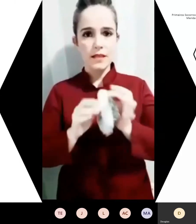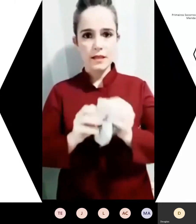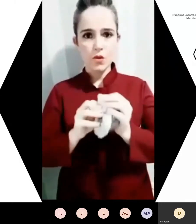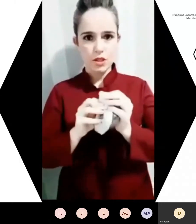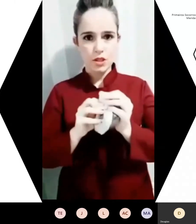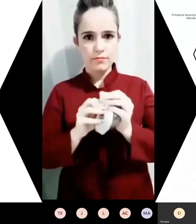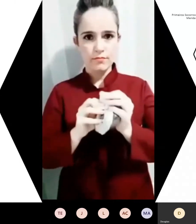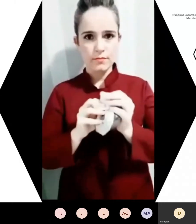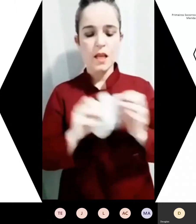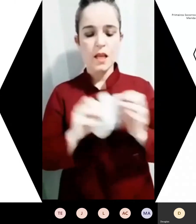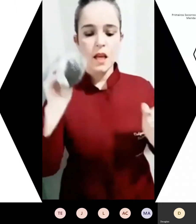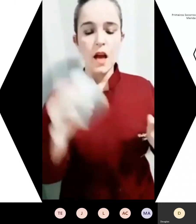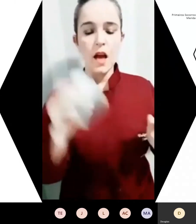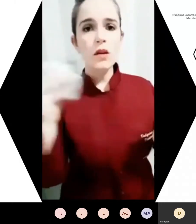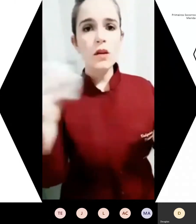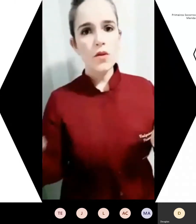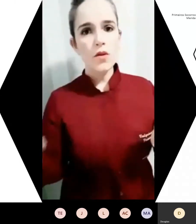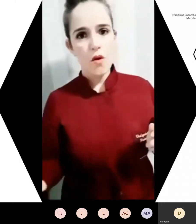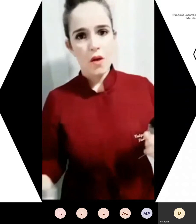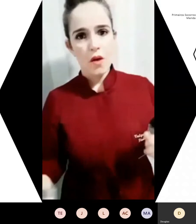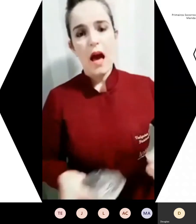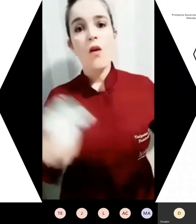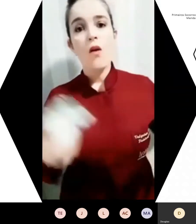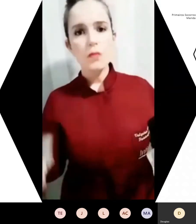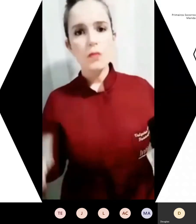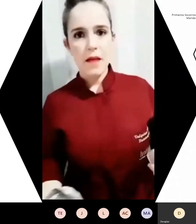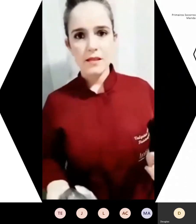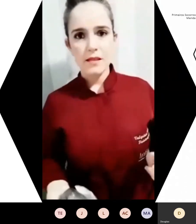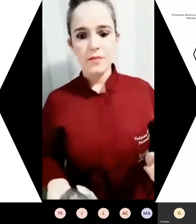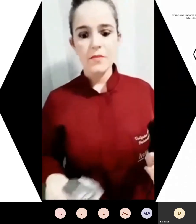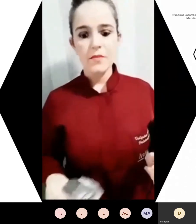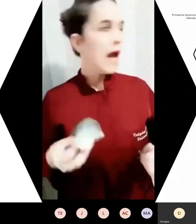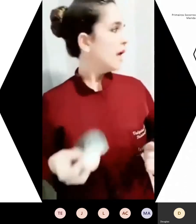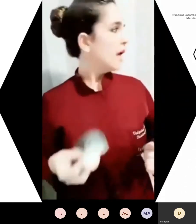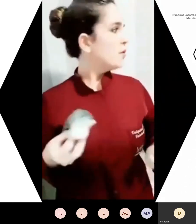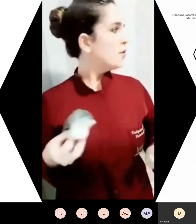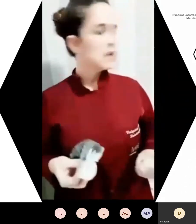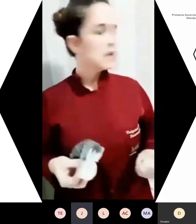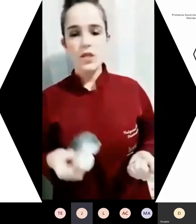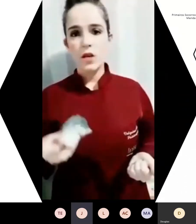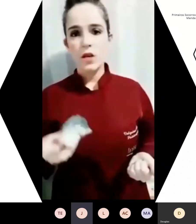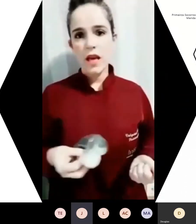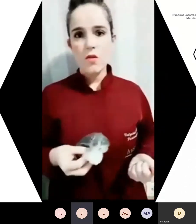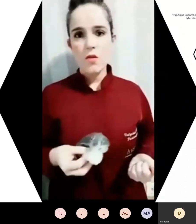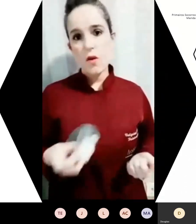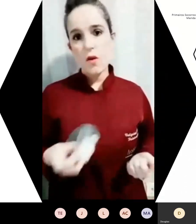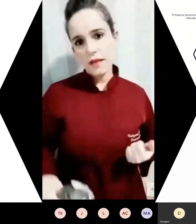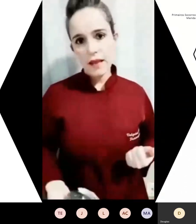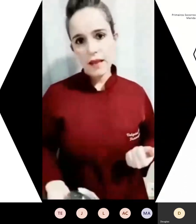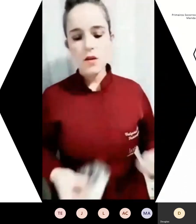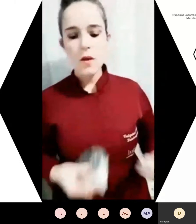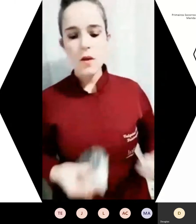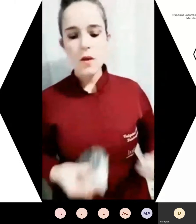a máscara que está suja. Quando eu for colocar a outra máscara, é importante que eu tenha um